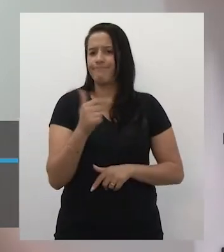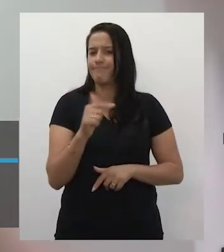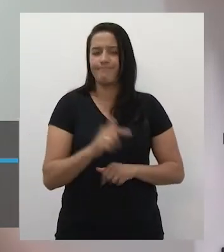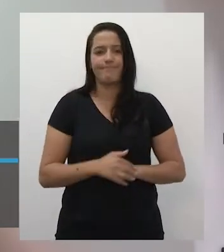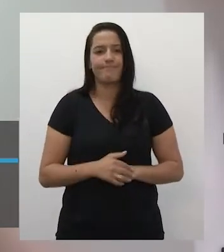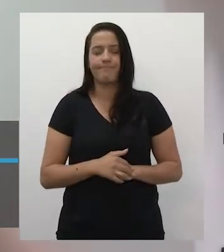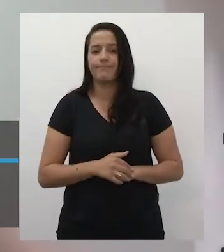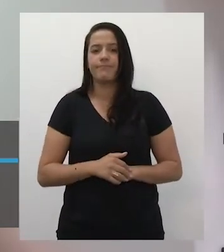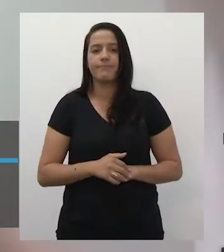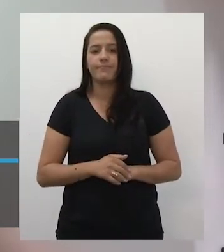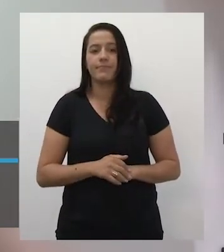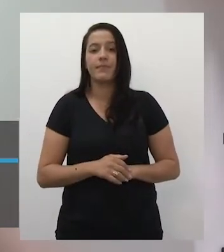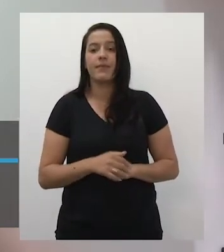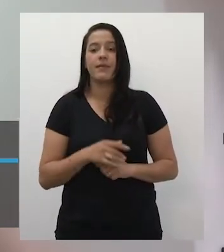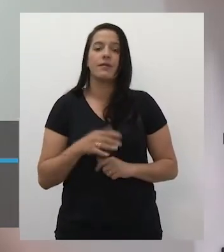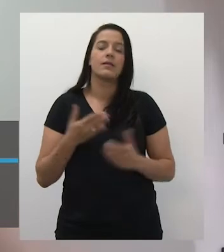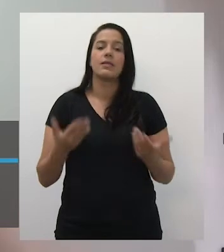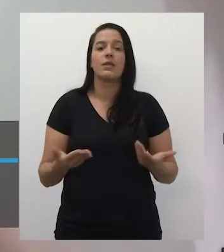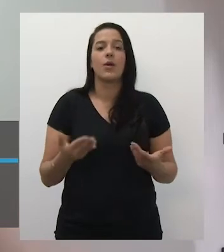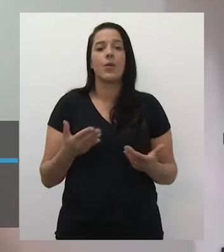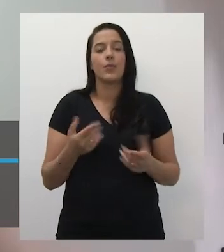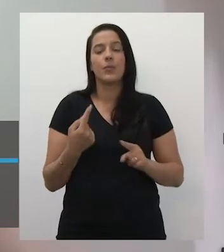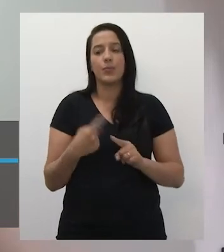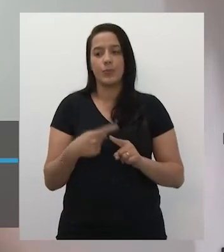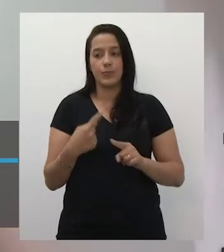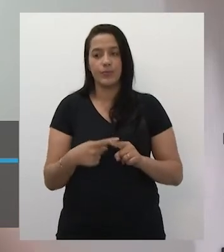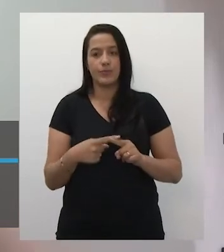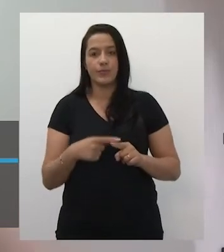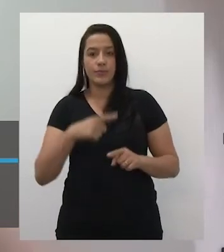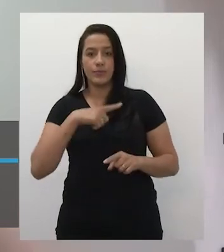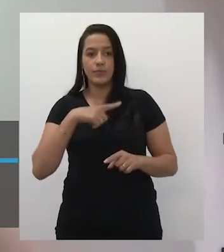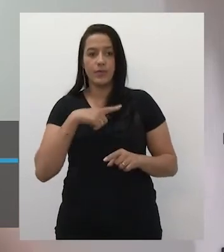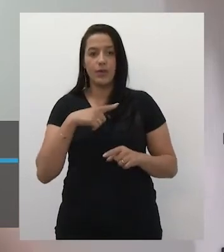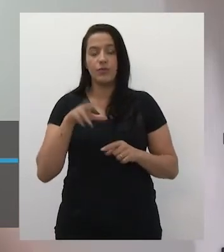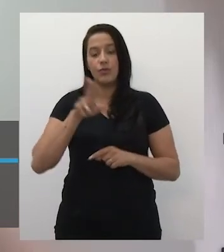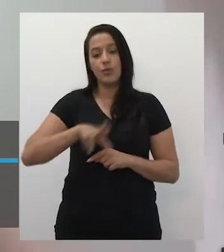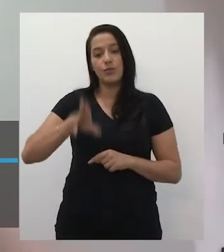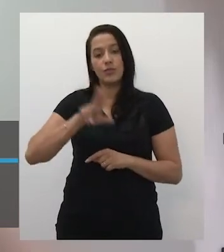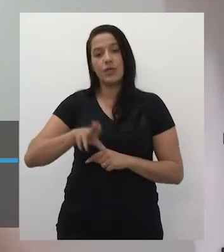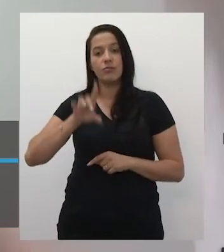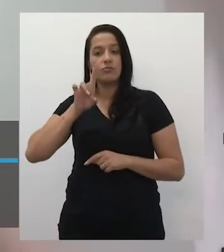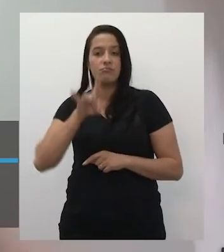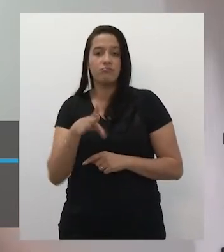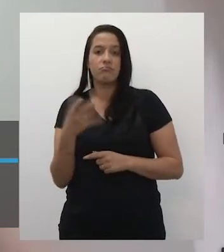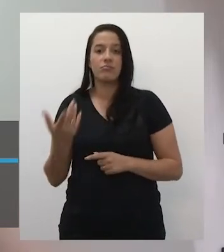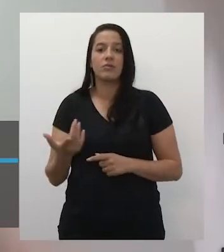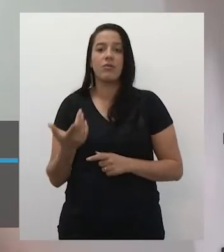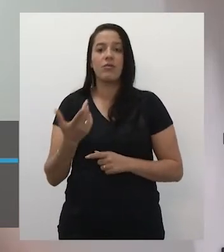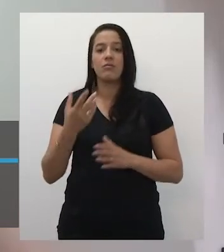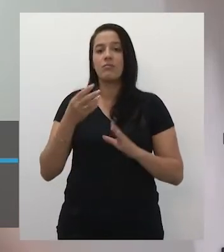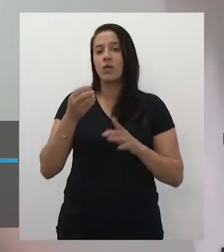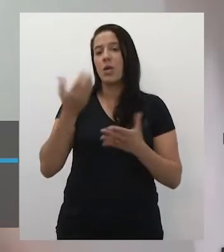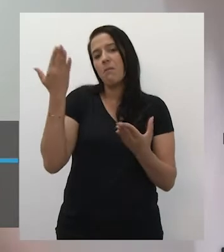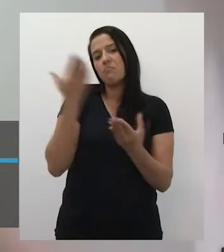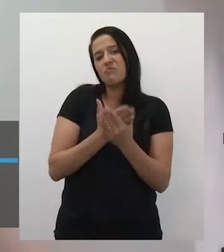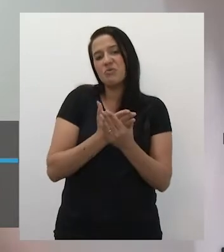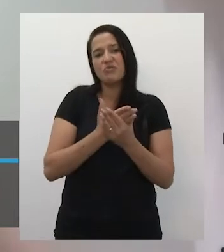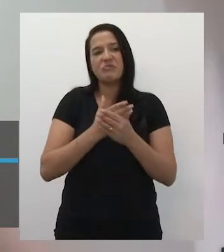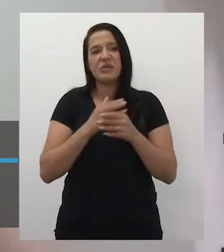Paulo Sem Papel e também as ferramentas dessas reuniões online.